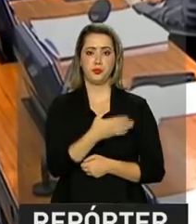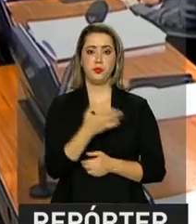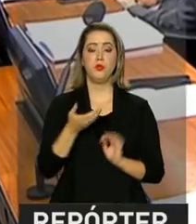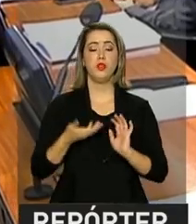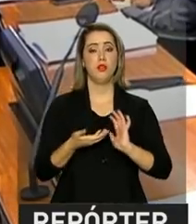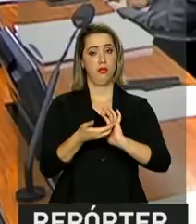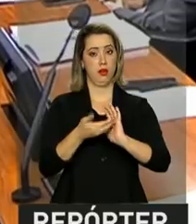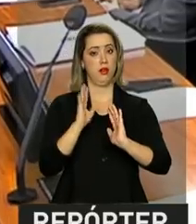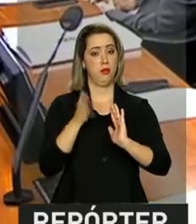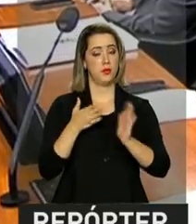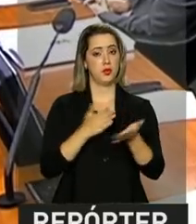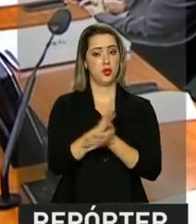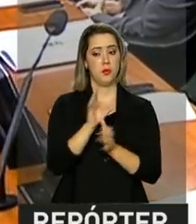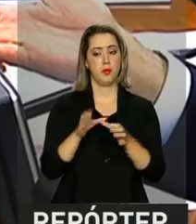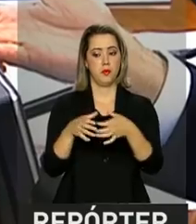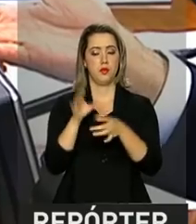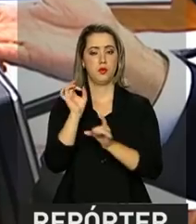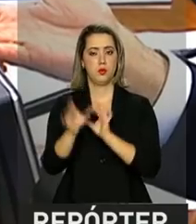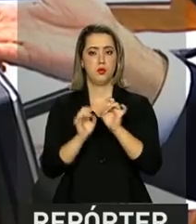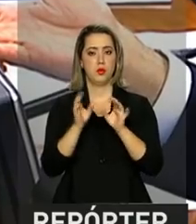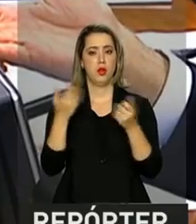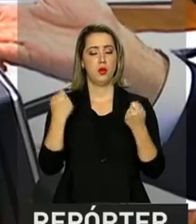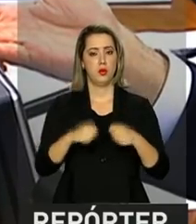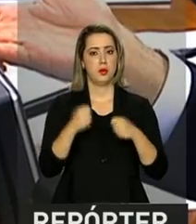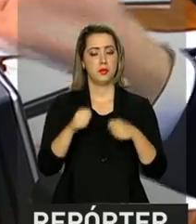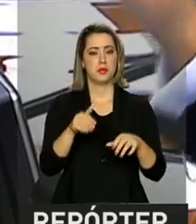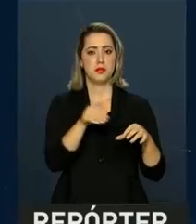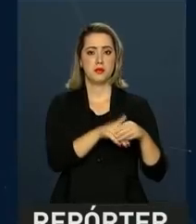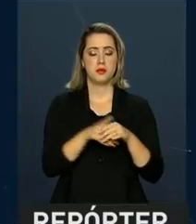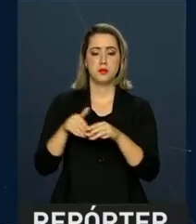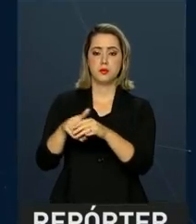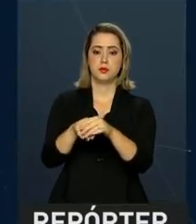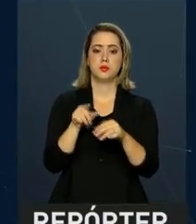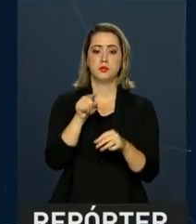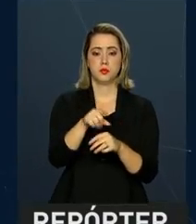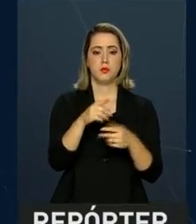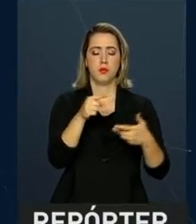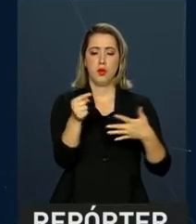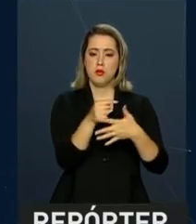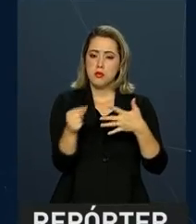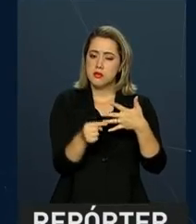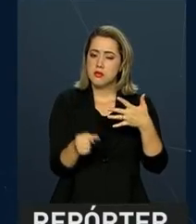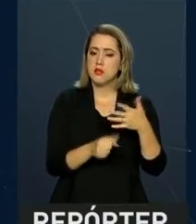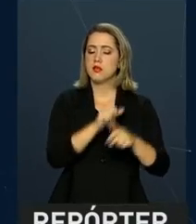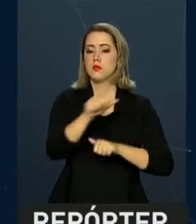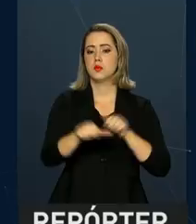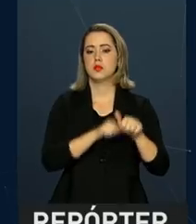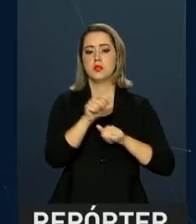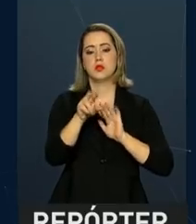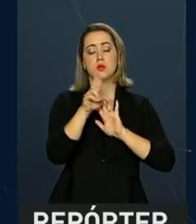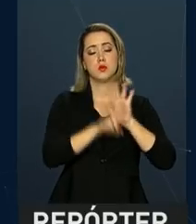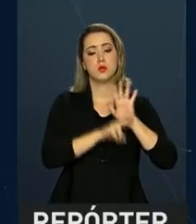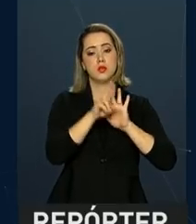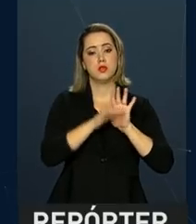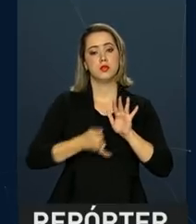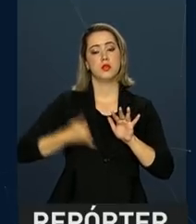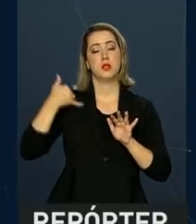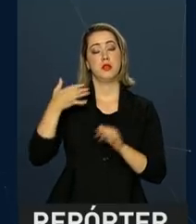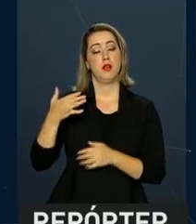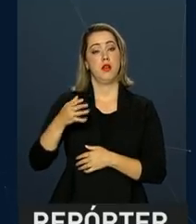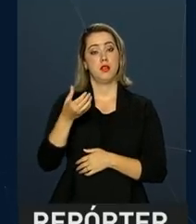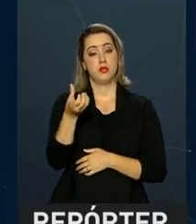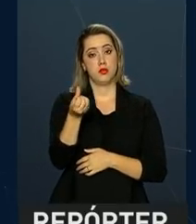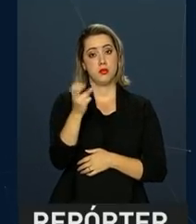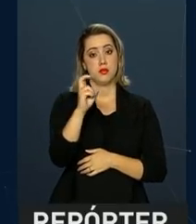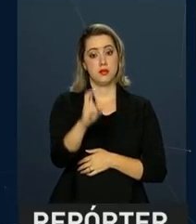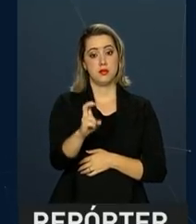foram aprovadas na comissão especial e agora seguem para o plenário. Entre as alterações, o relatório mantém a idade mínima de